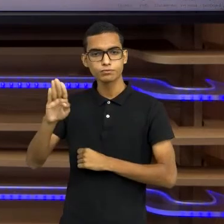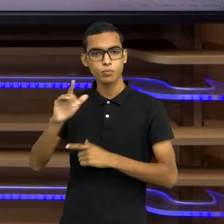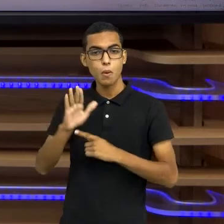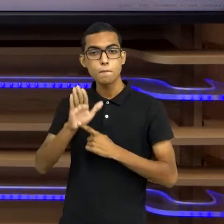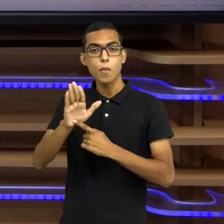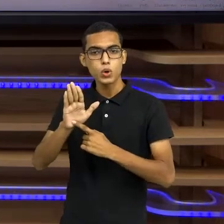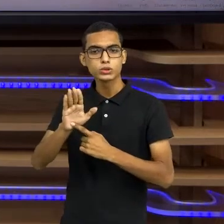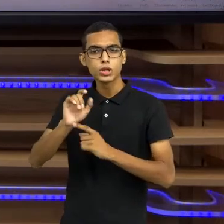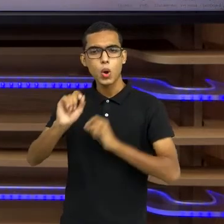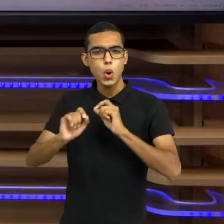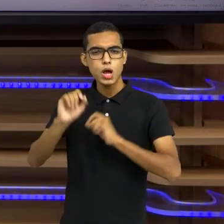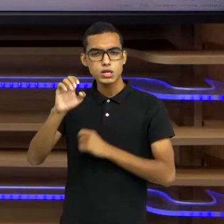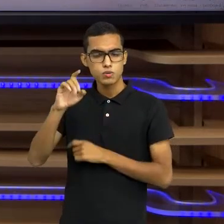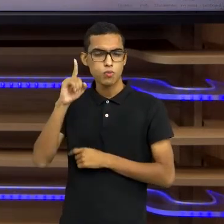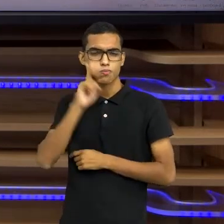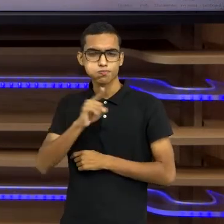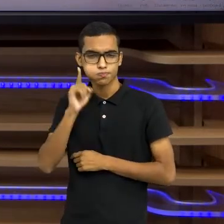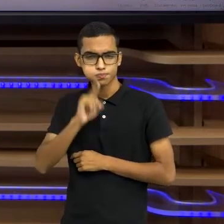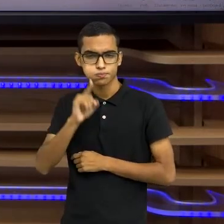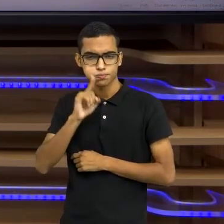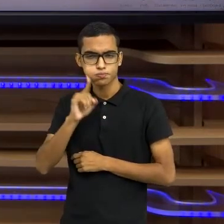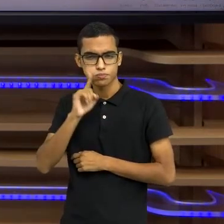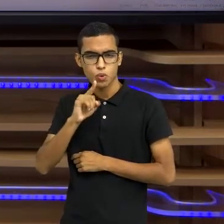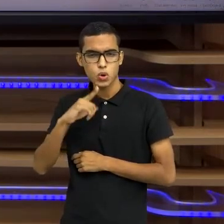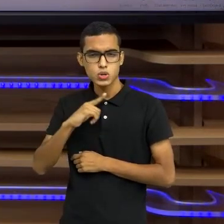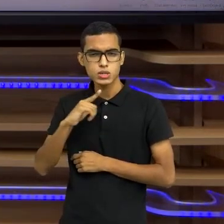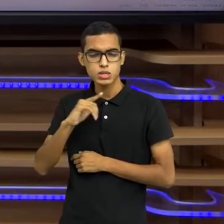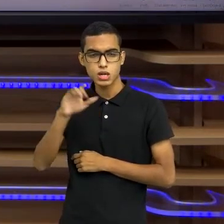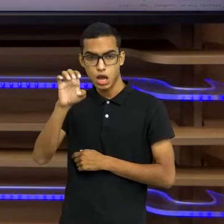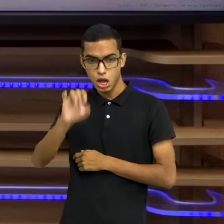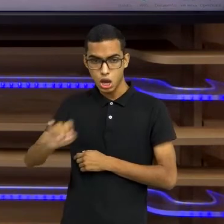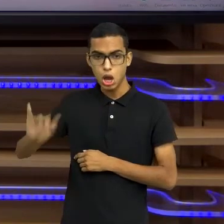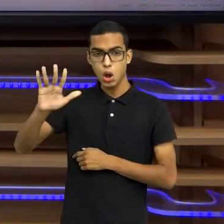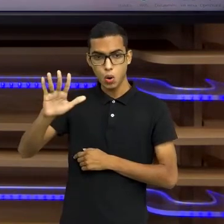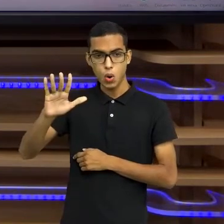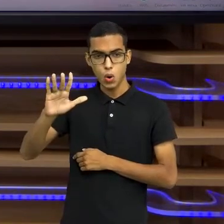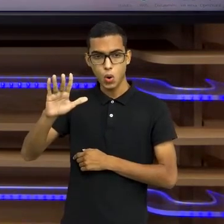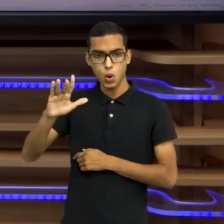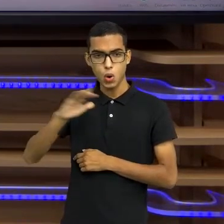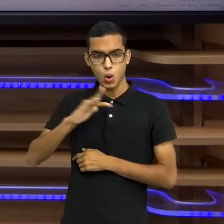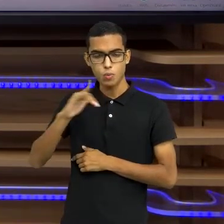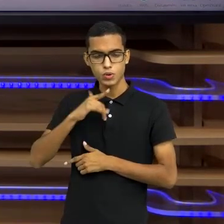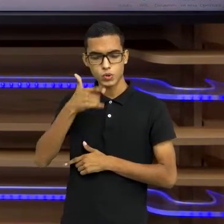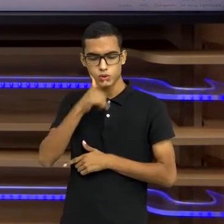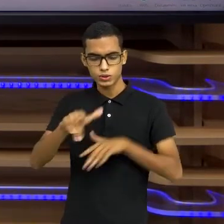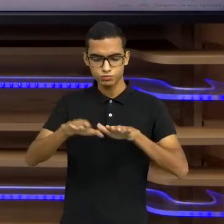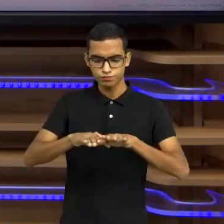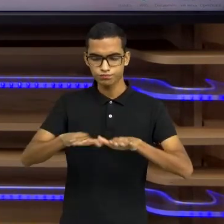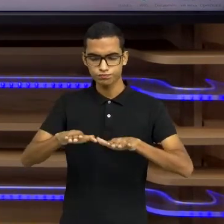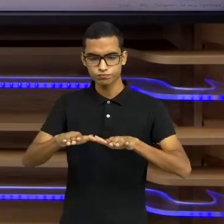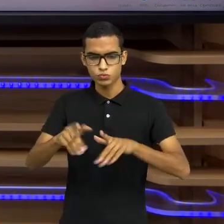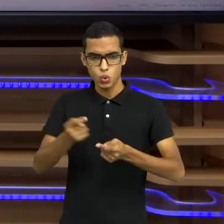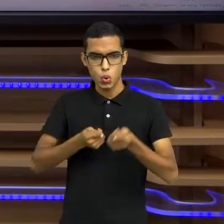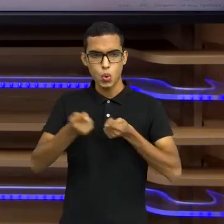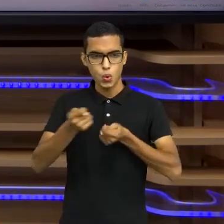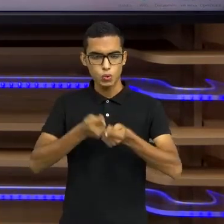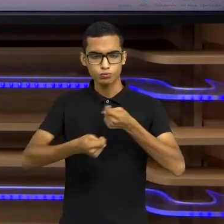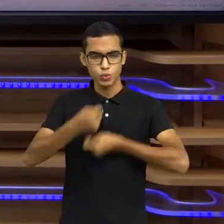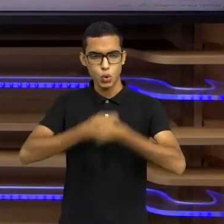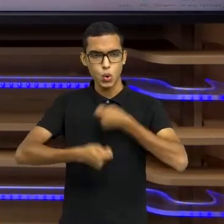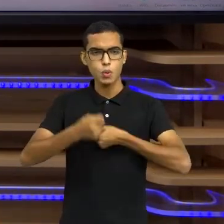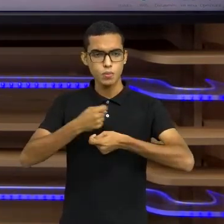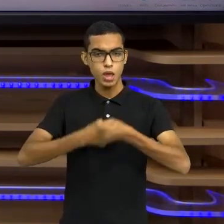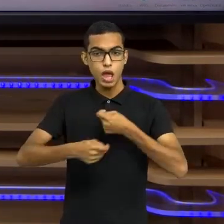foi justamente quando a Europa se estabelece pós-guerra. Lembram disso? Aí os Estados Unidos estavam ali,